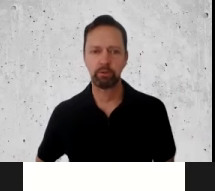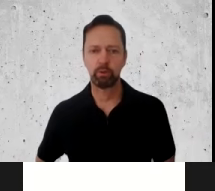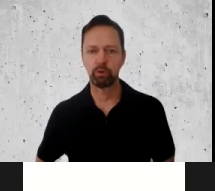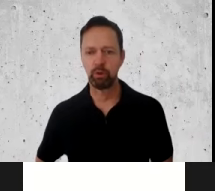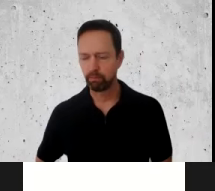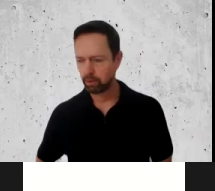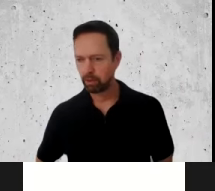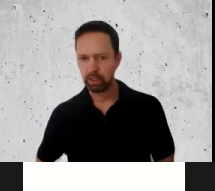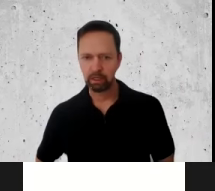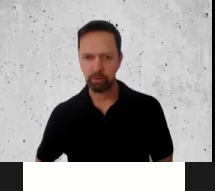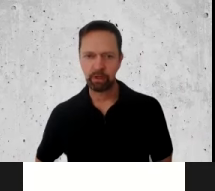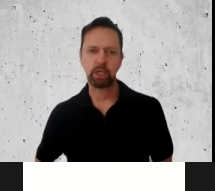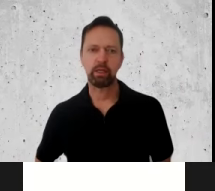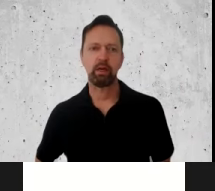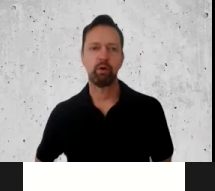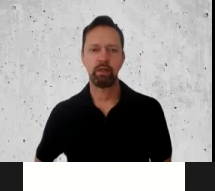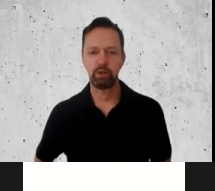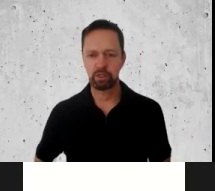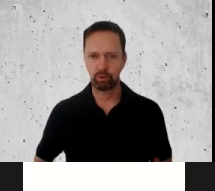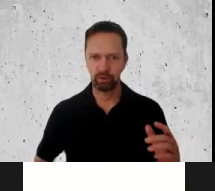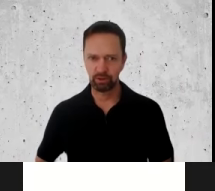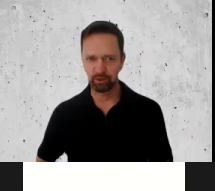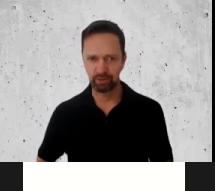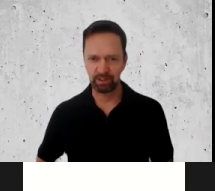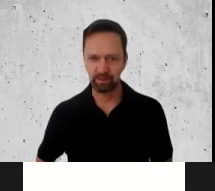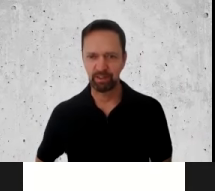o debate foi muito bom. Então, vou fechar aqui agora, a